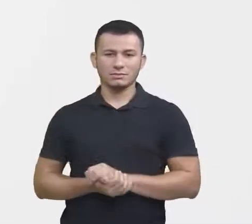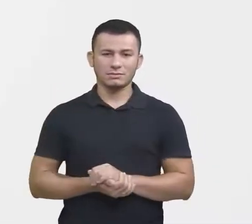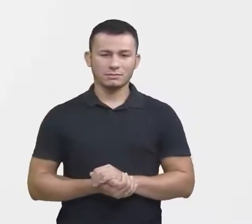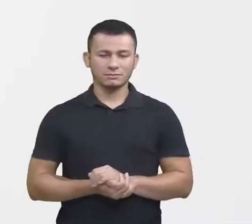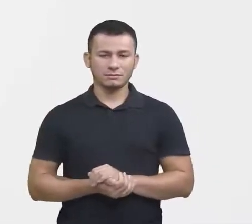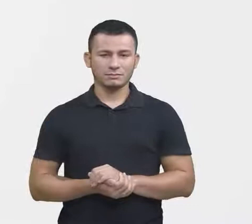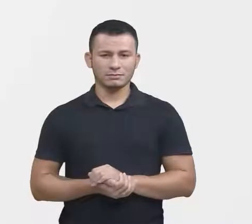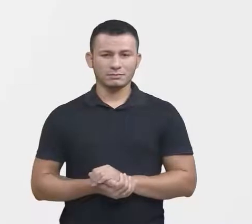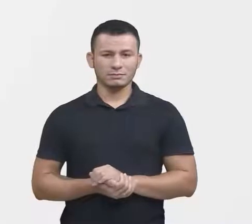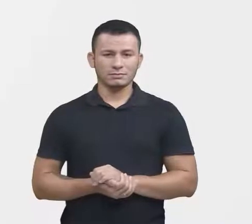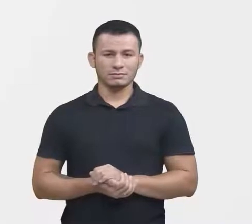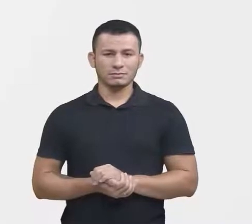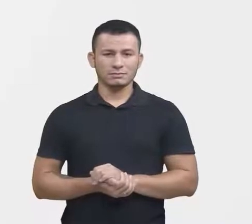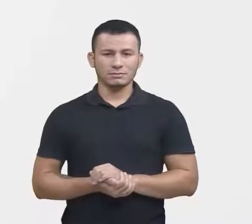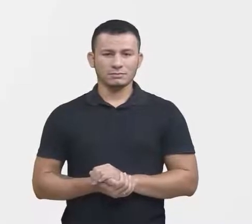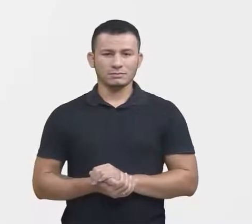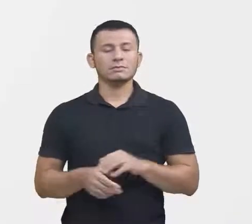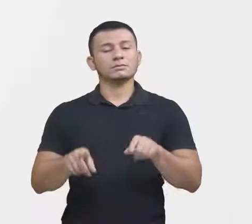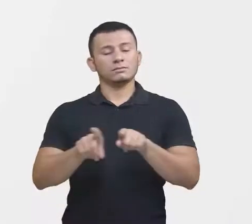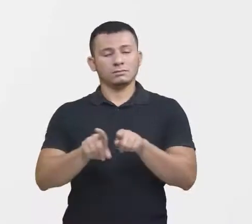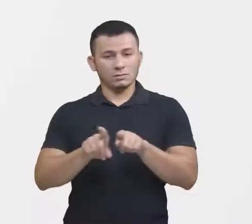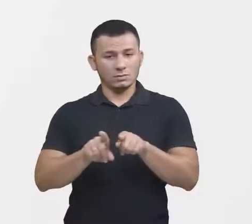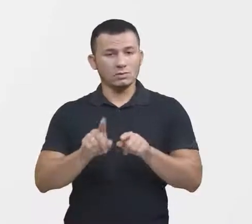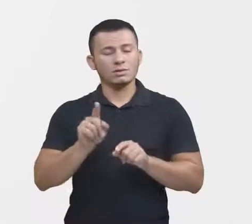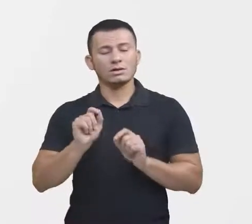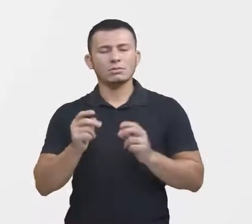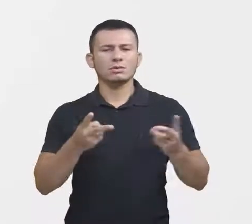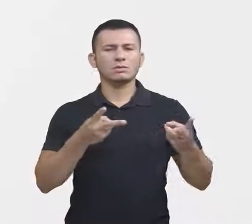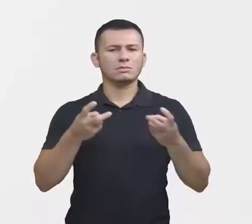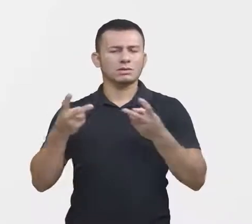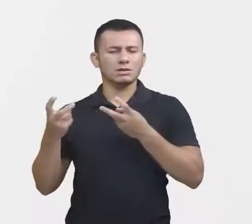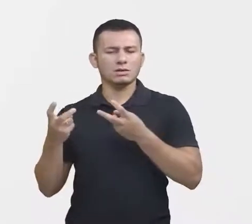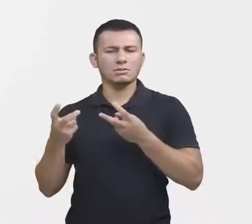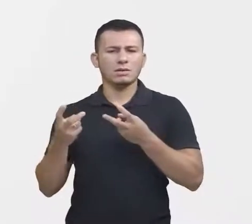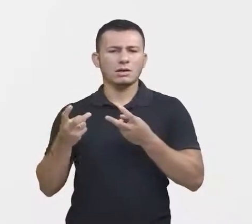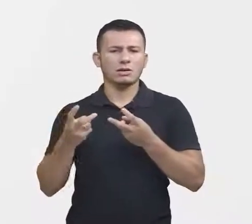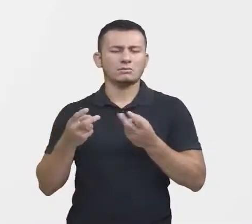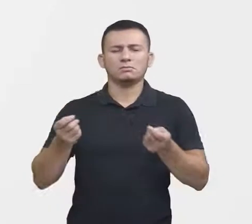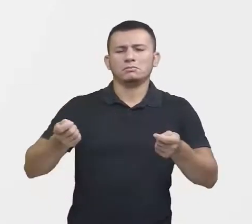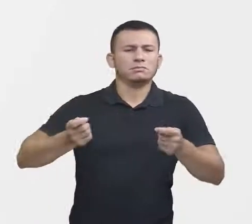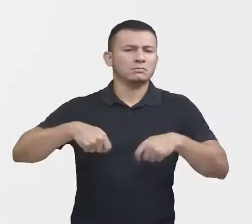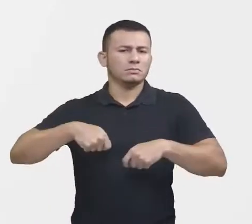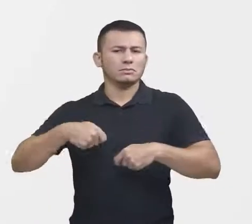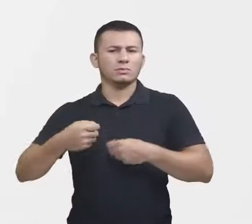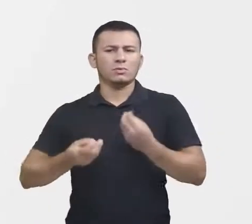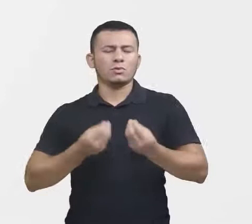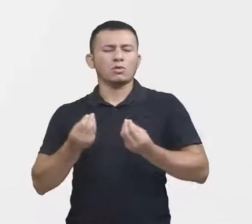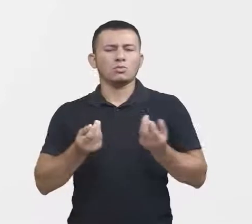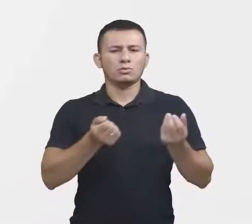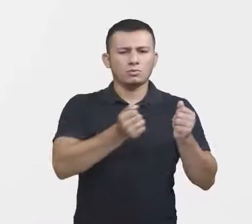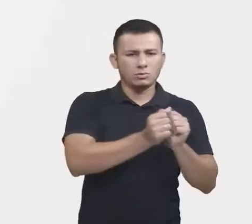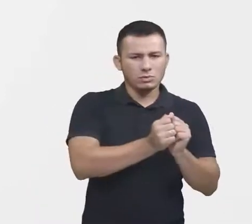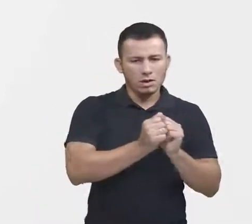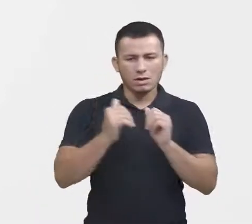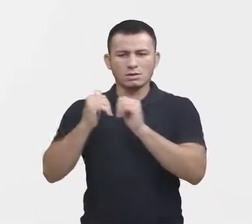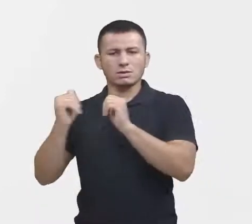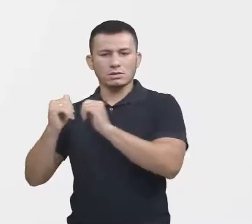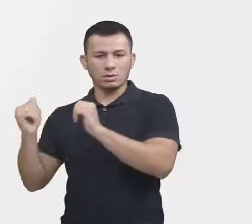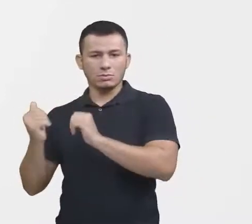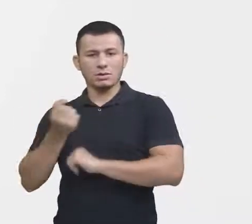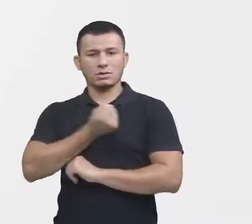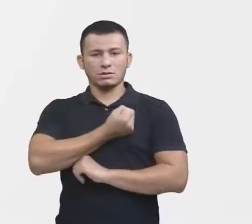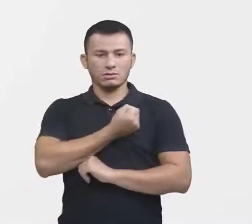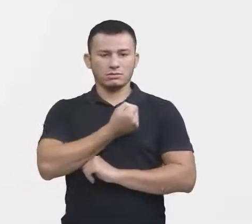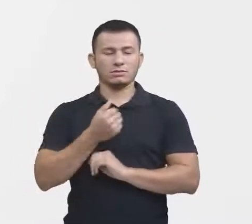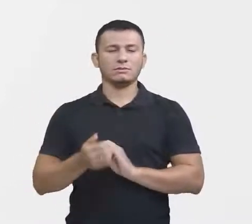também podemos perceber diferentes possibilidades de se compor e decompor os